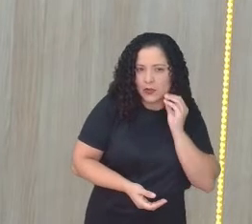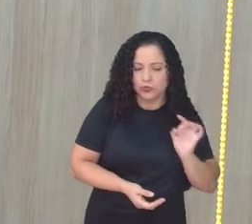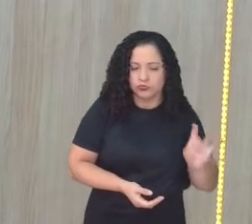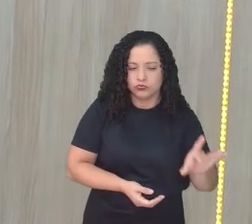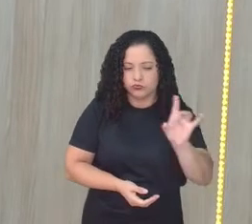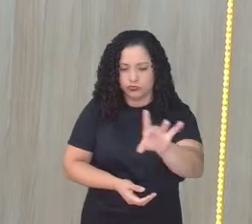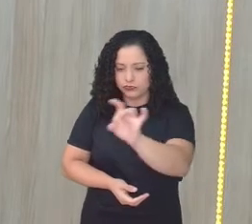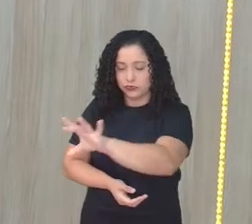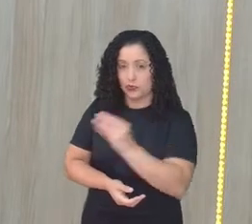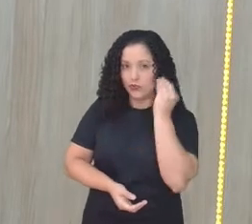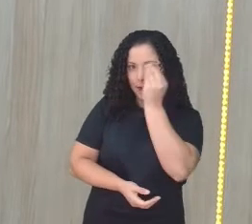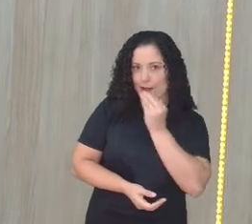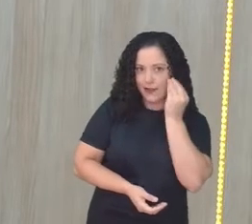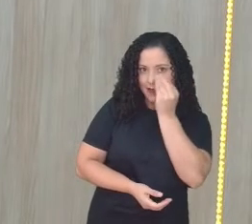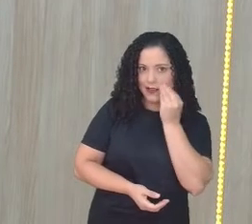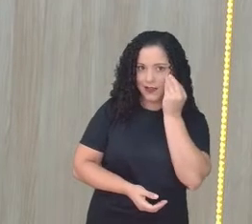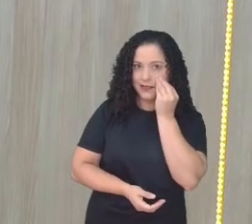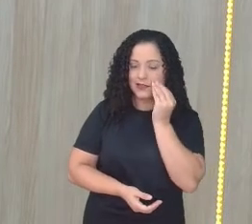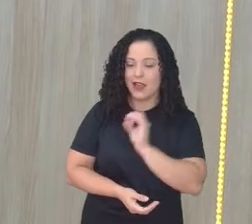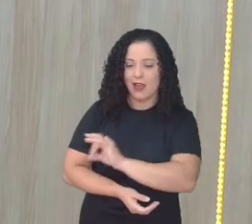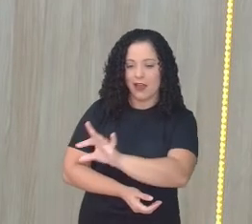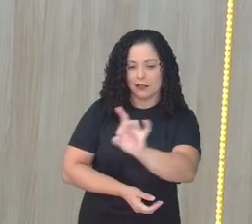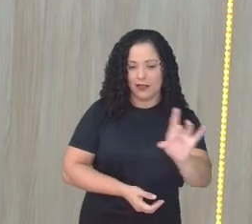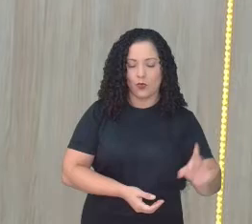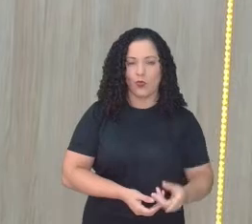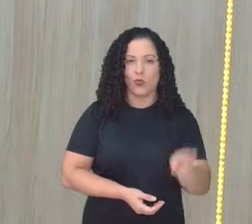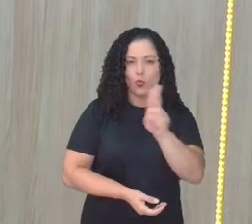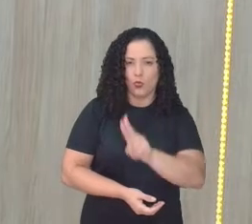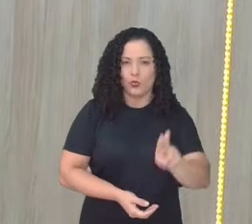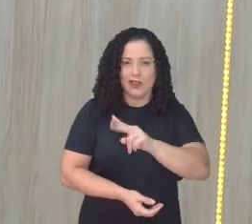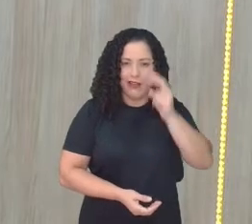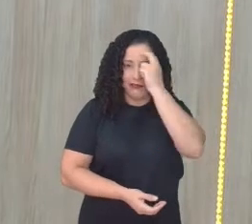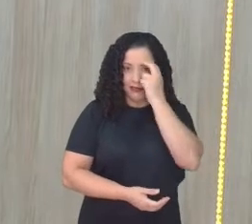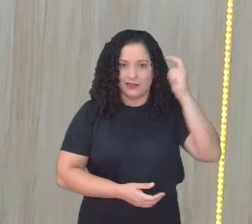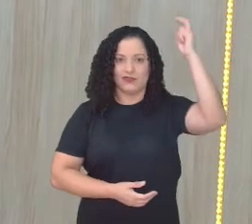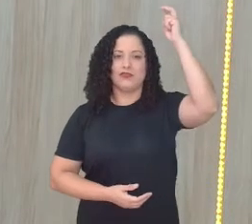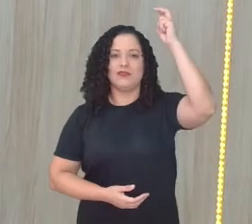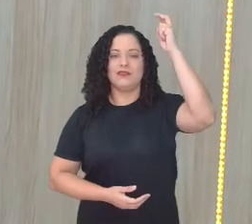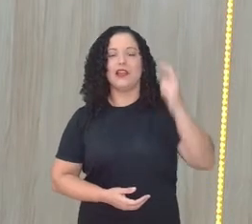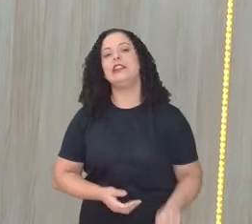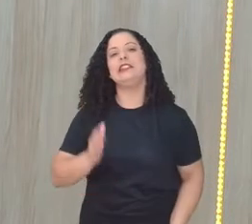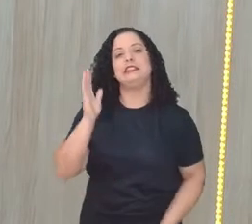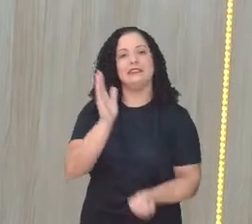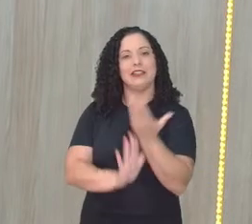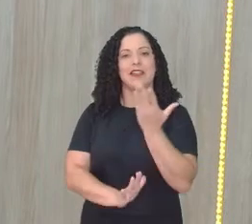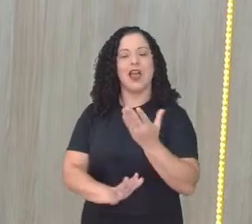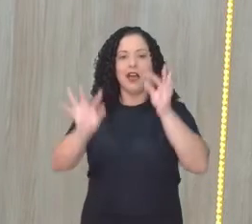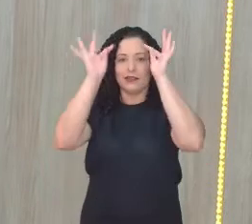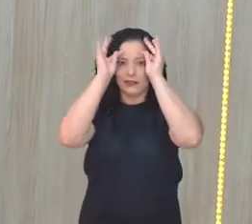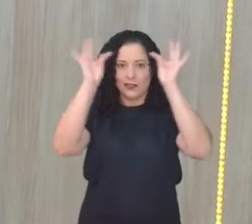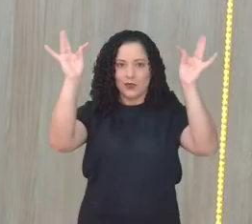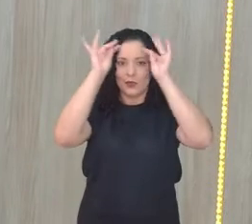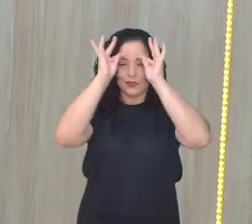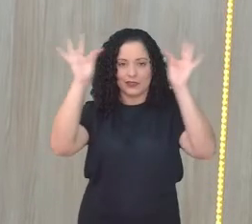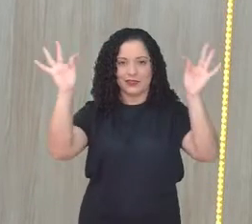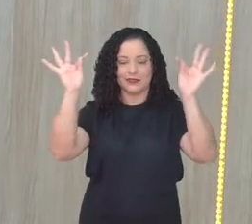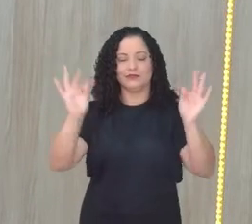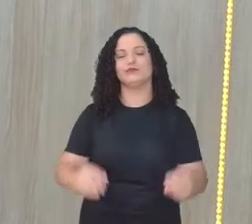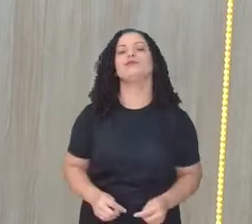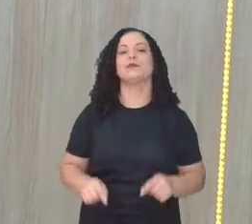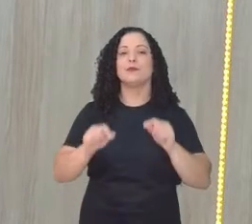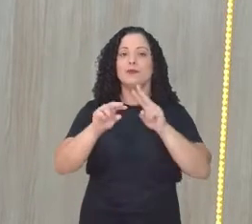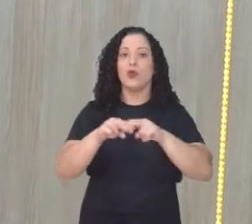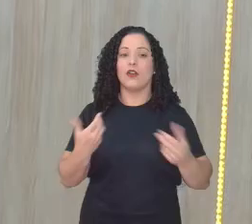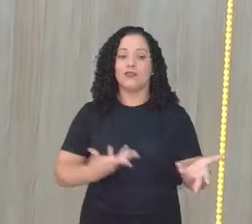na experimentação, usando da razão, ele formula a teoria, né? A partir da